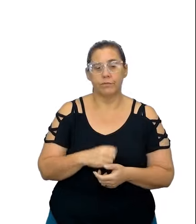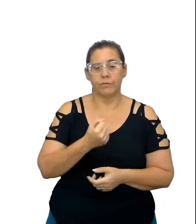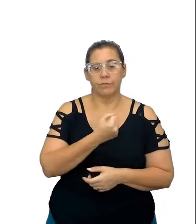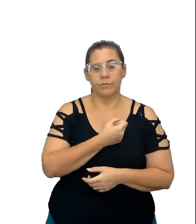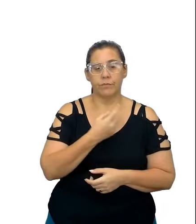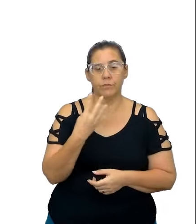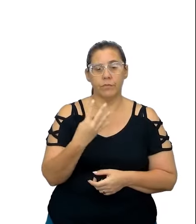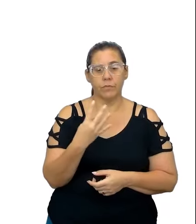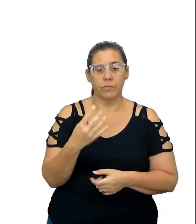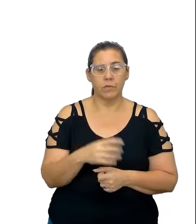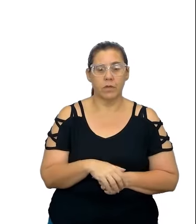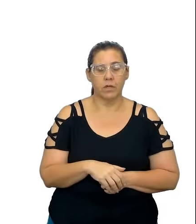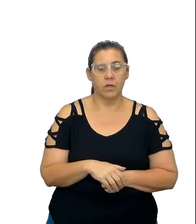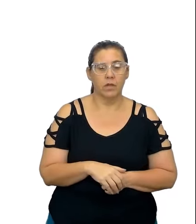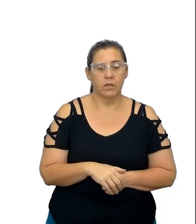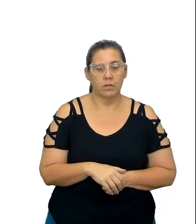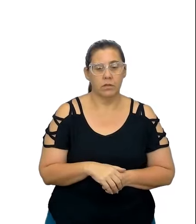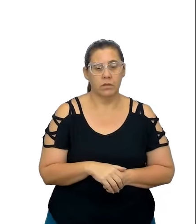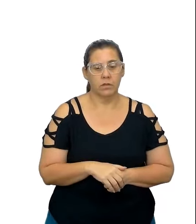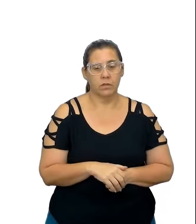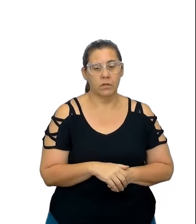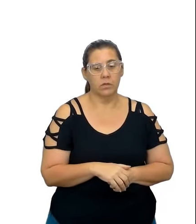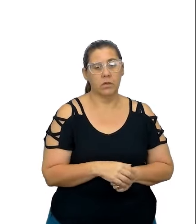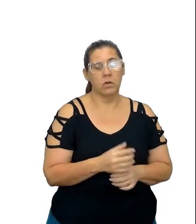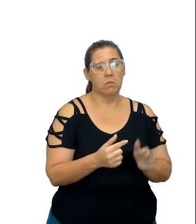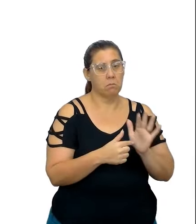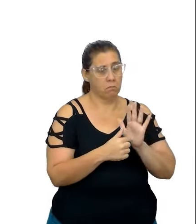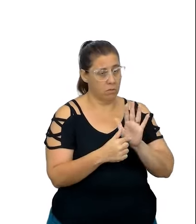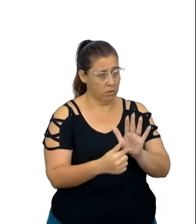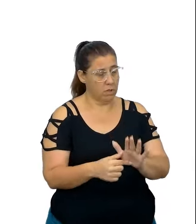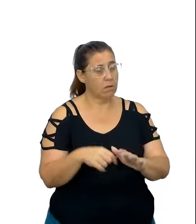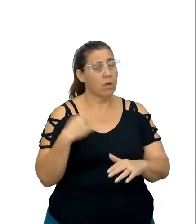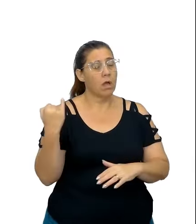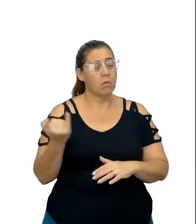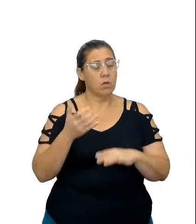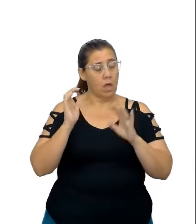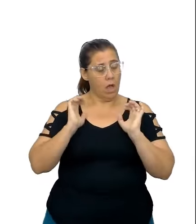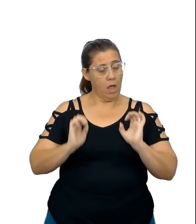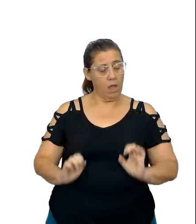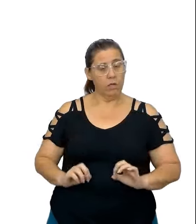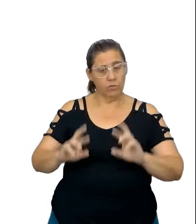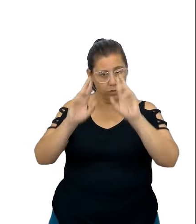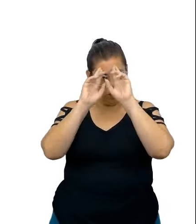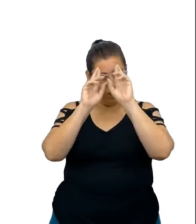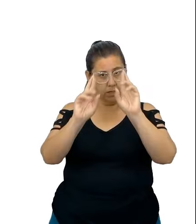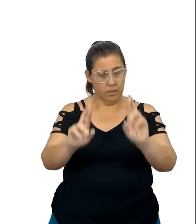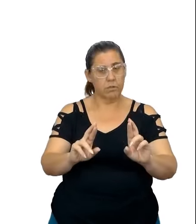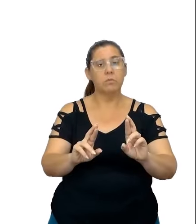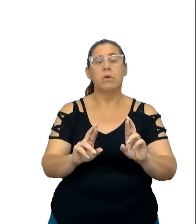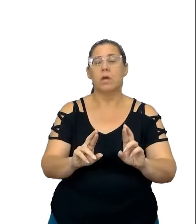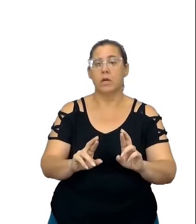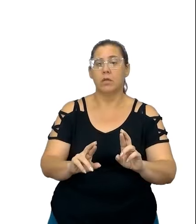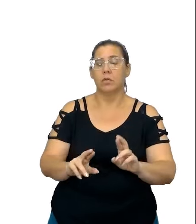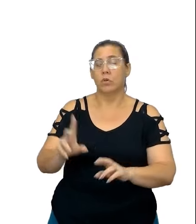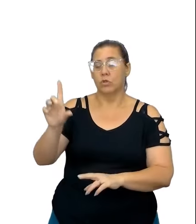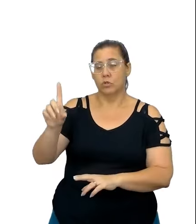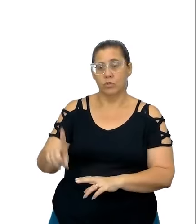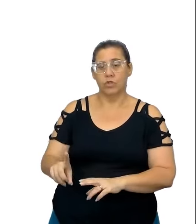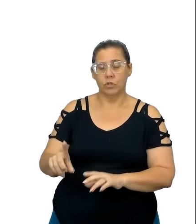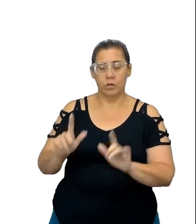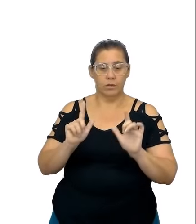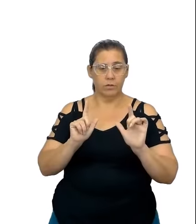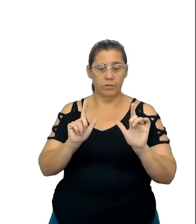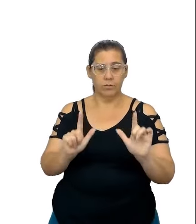Quatro, recomendar questões relativas à ética e ao respeito às leis de uso de imagens e de direitos autorais. Definir